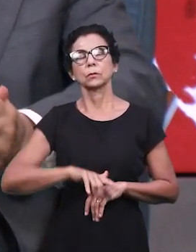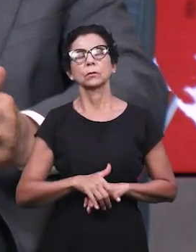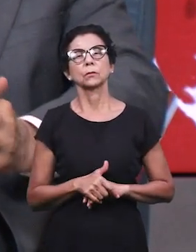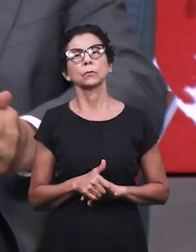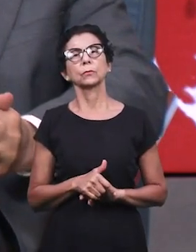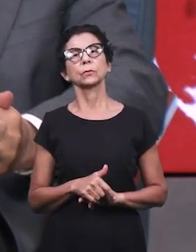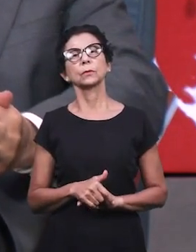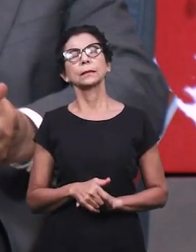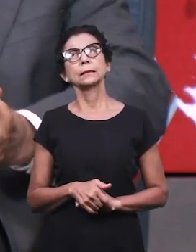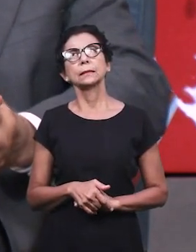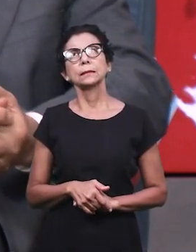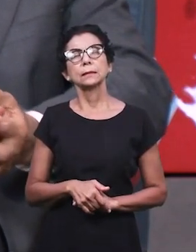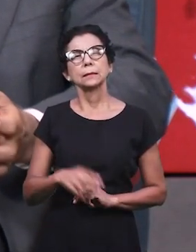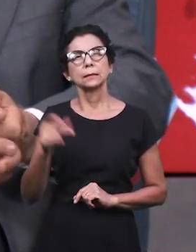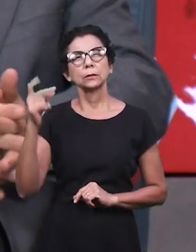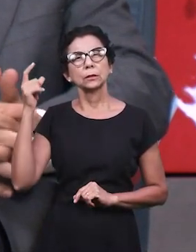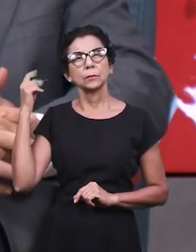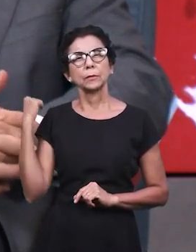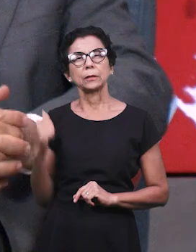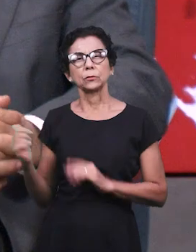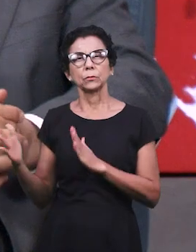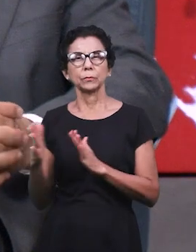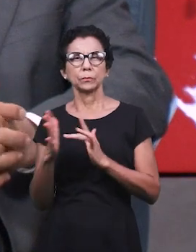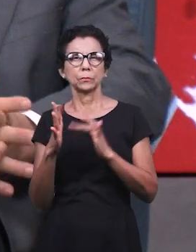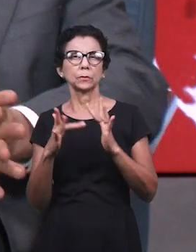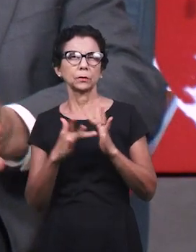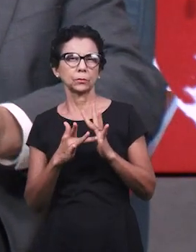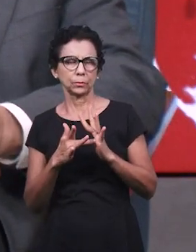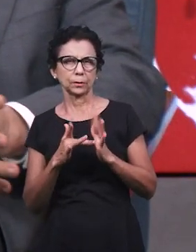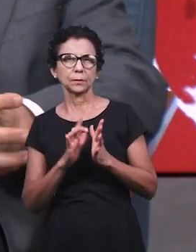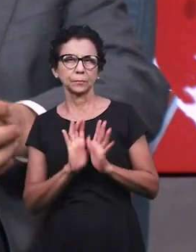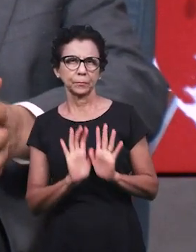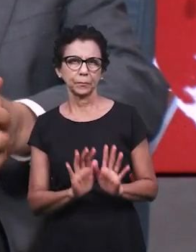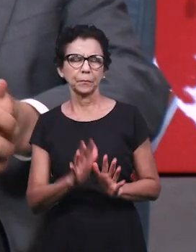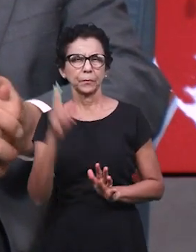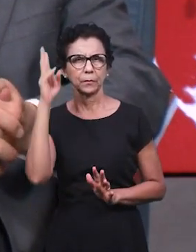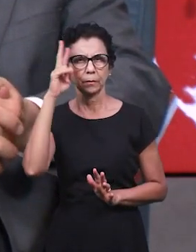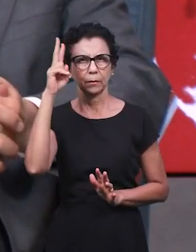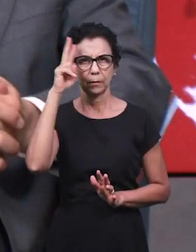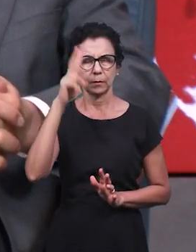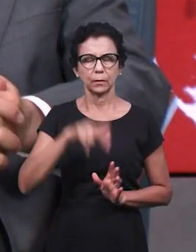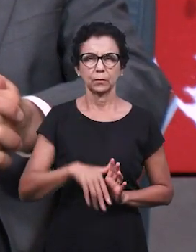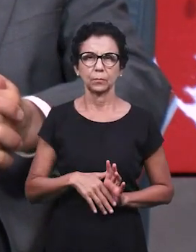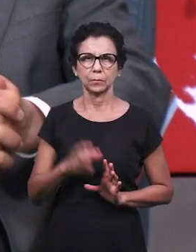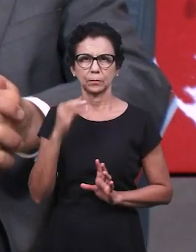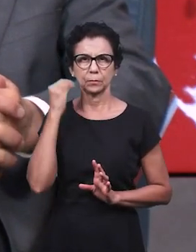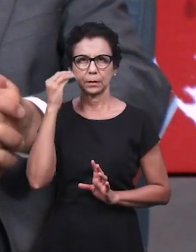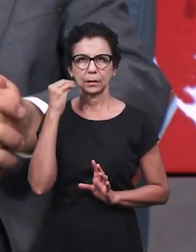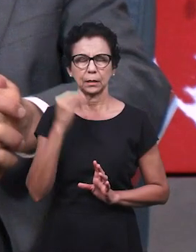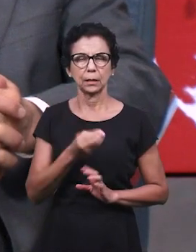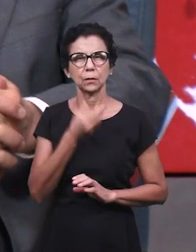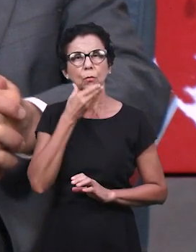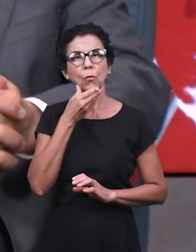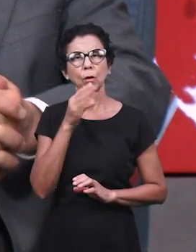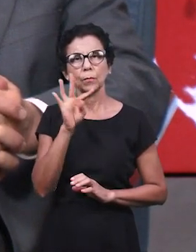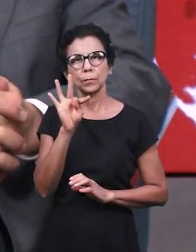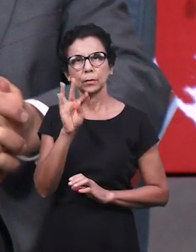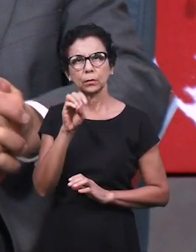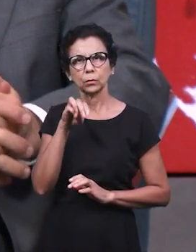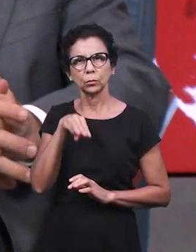lá no tempo da pregação do Evangelho de Jesus. Os irmãos estão lembrados da experiência de